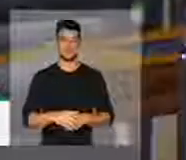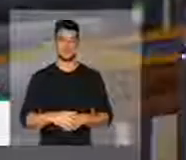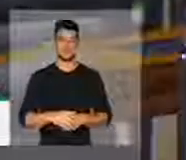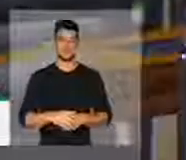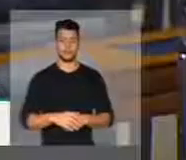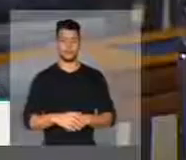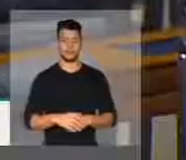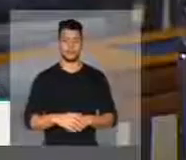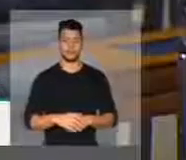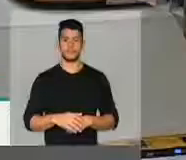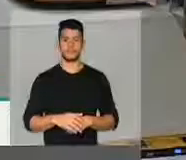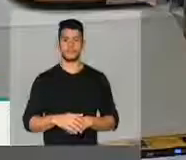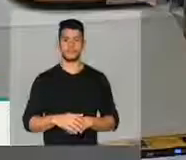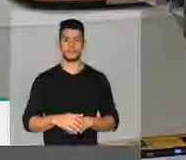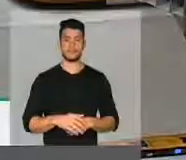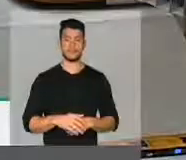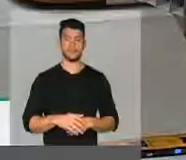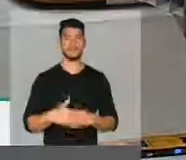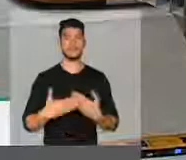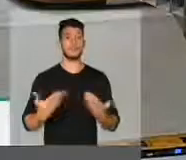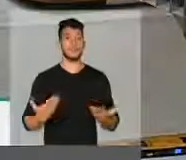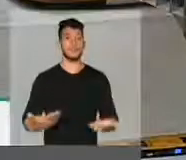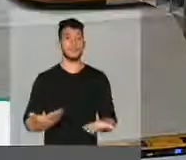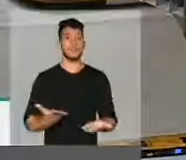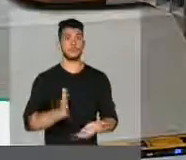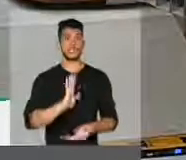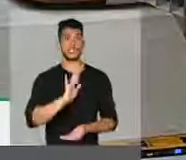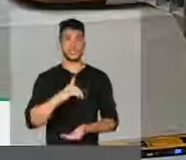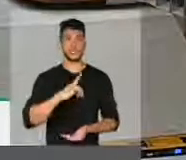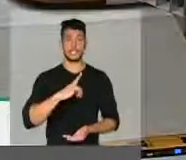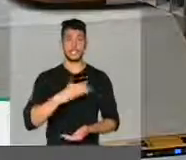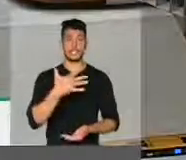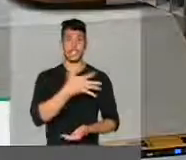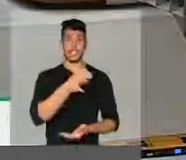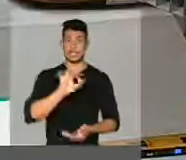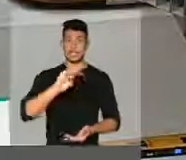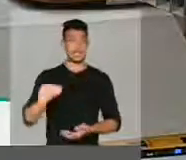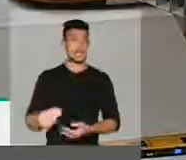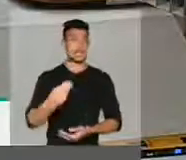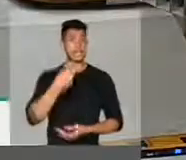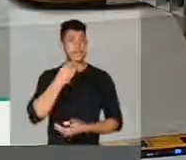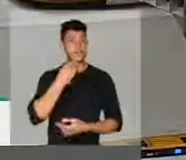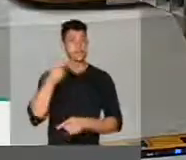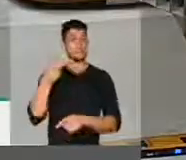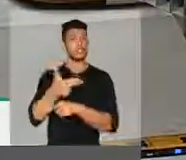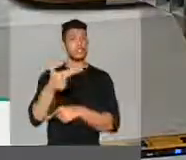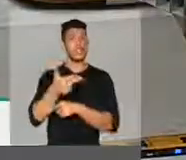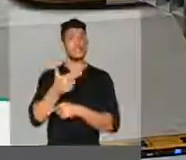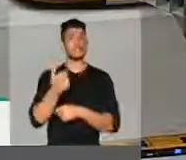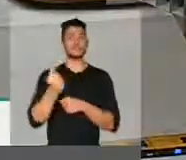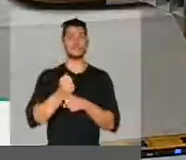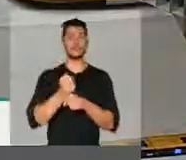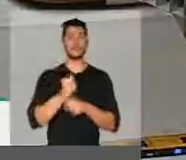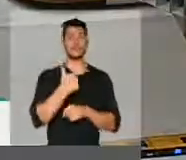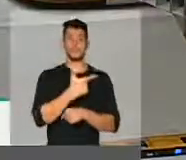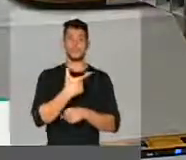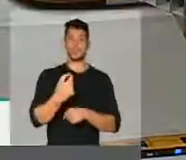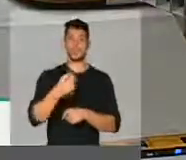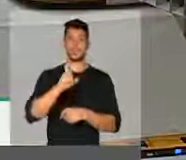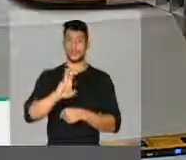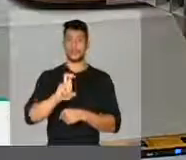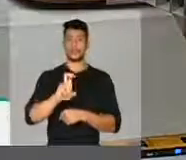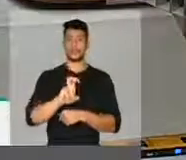aqui importante. Eram 10 milhões de armas registradas em 2005. Hoje é